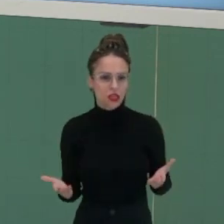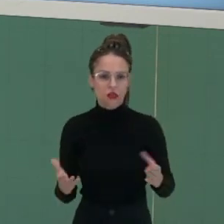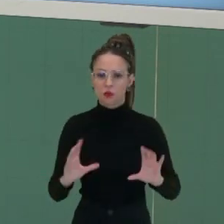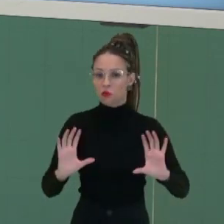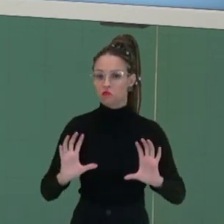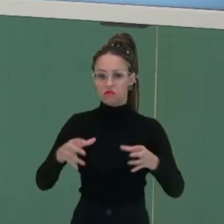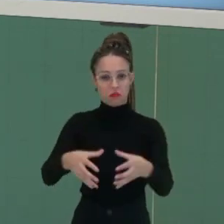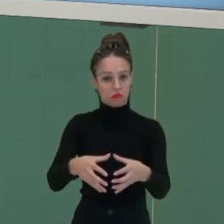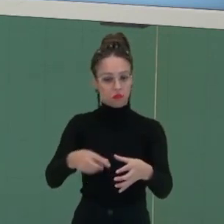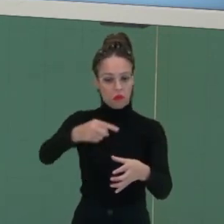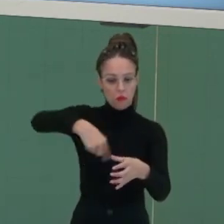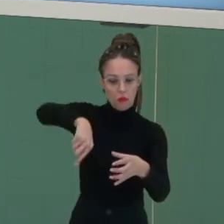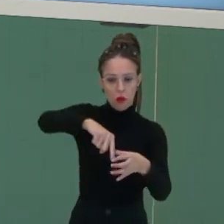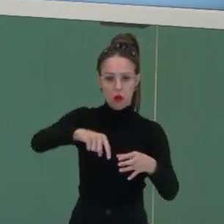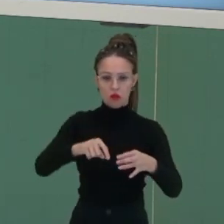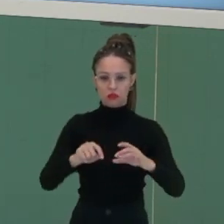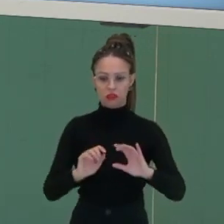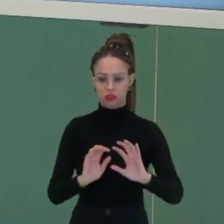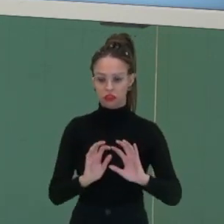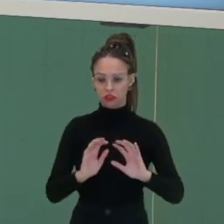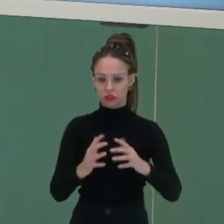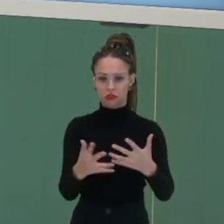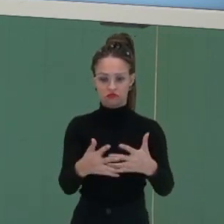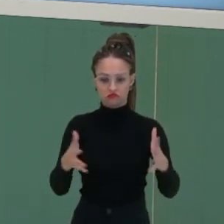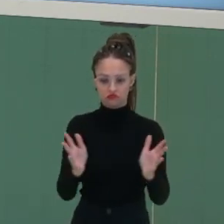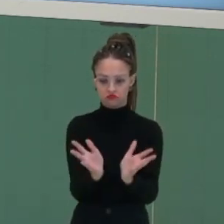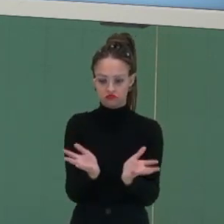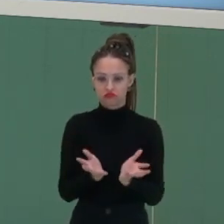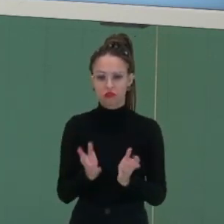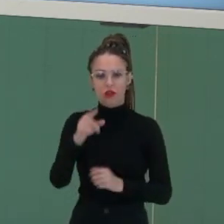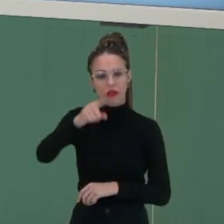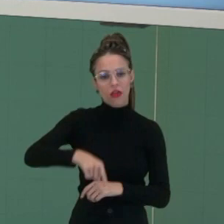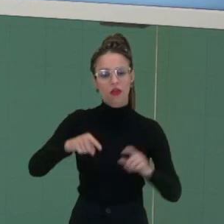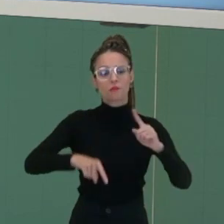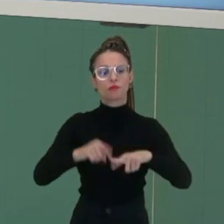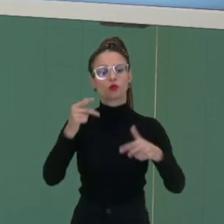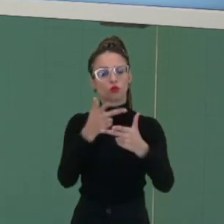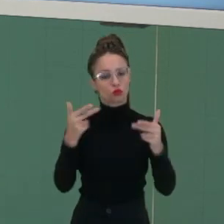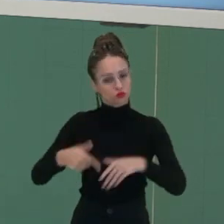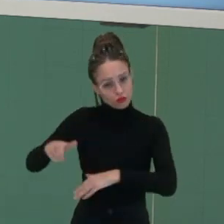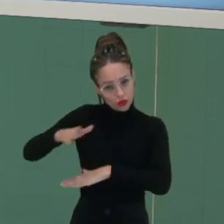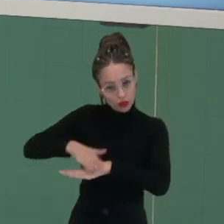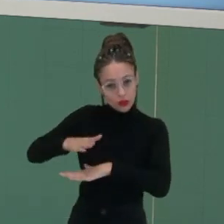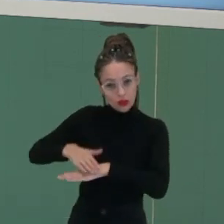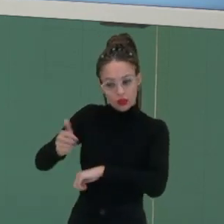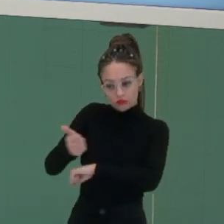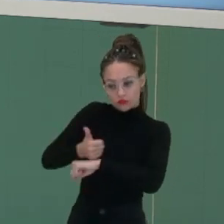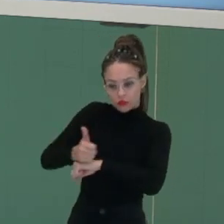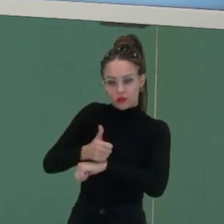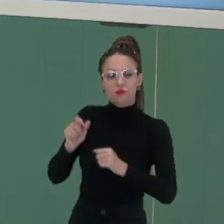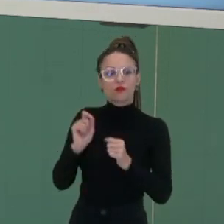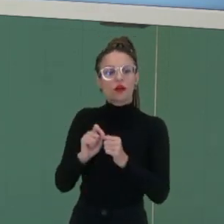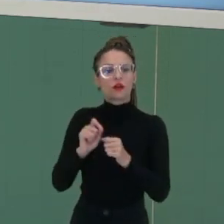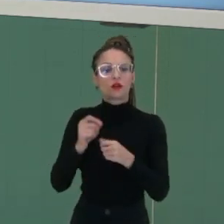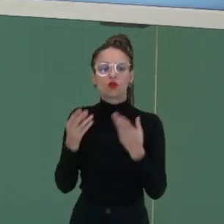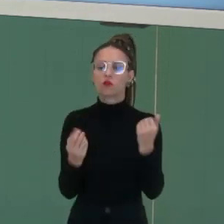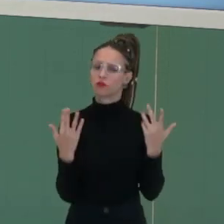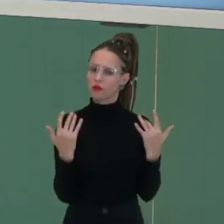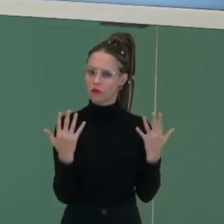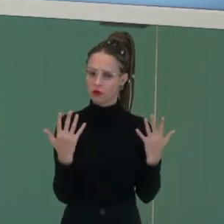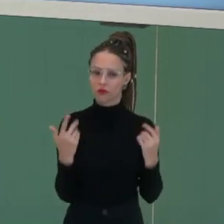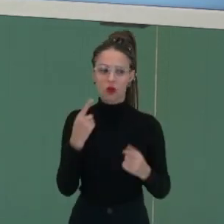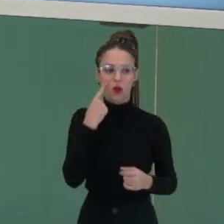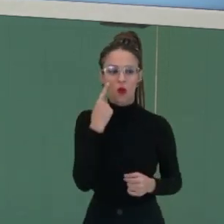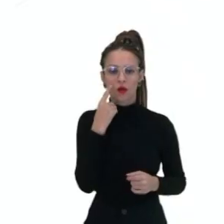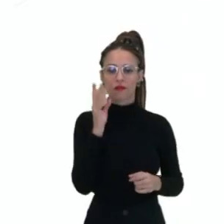potes, cestos, sei lá. Esses eram os produtos que era produzido por esses artesãos de modo manual. Olha